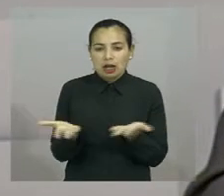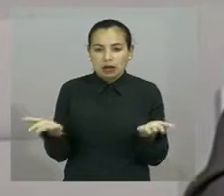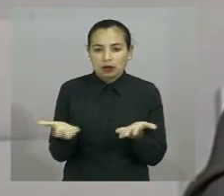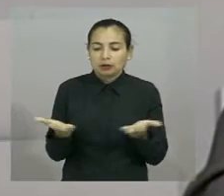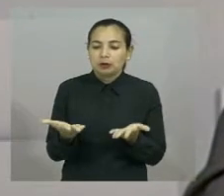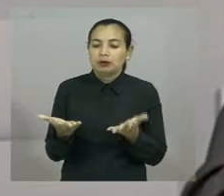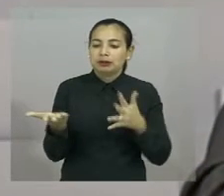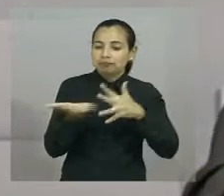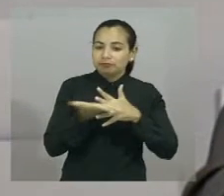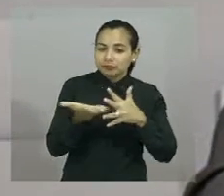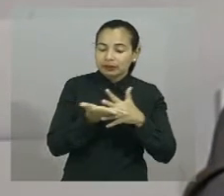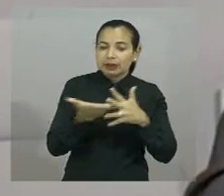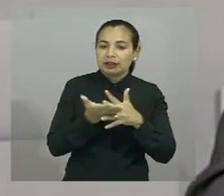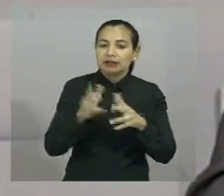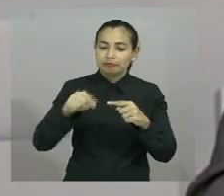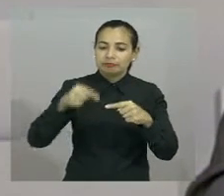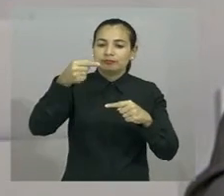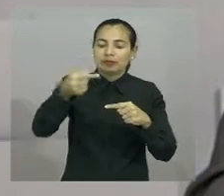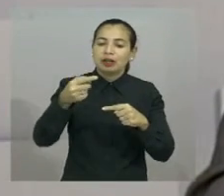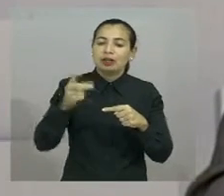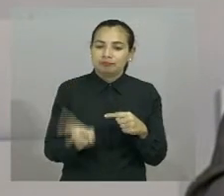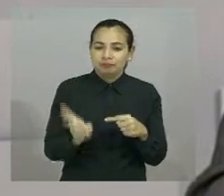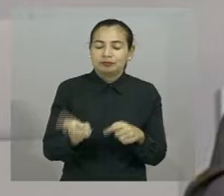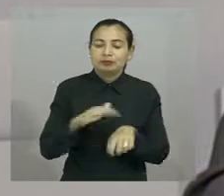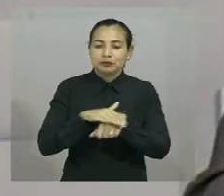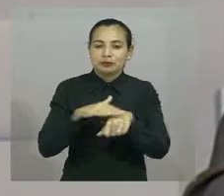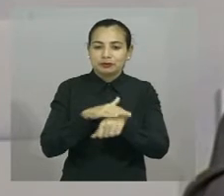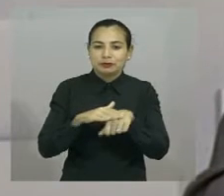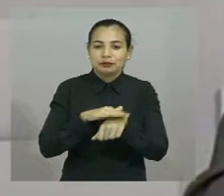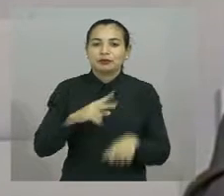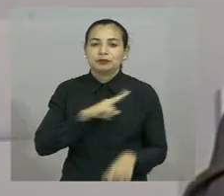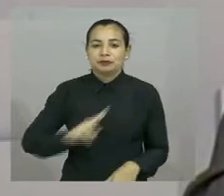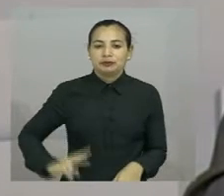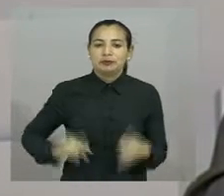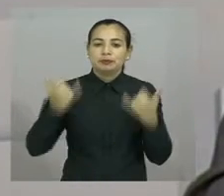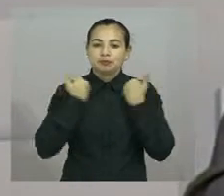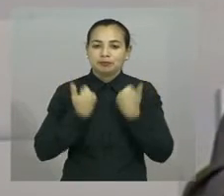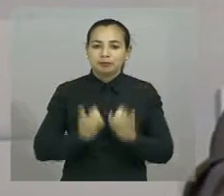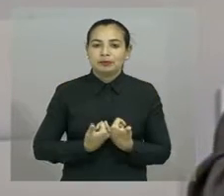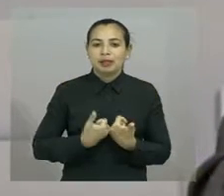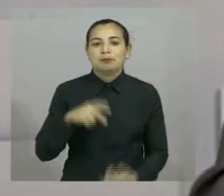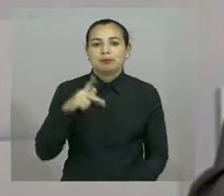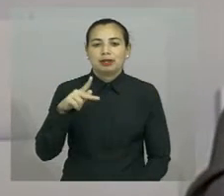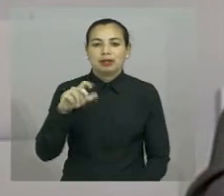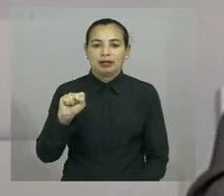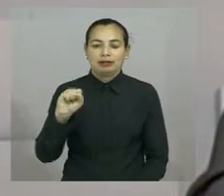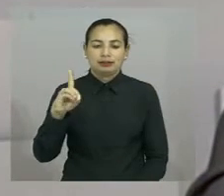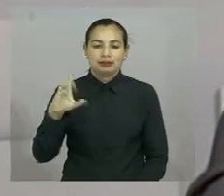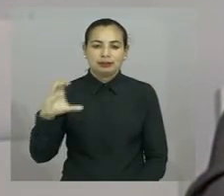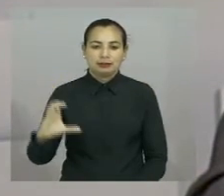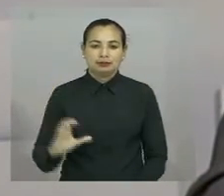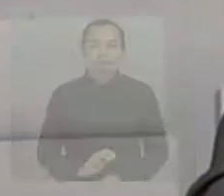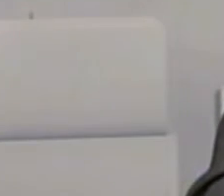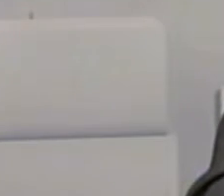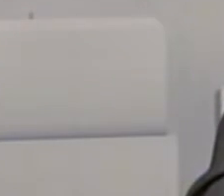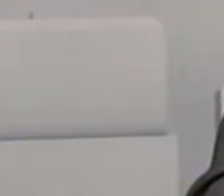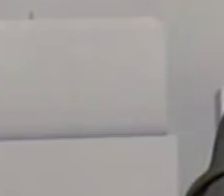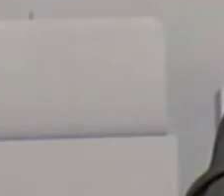um breve intervalo e na volta eu continuo conversando com o vereador Jorge Pinheiro, do PSDC. Aguarde.